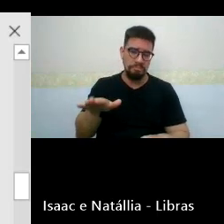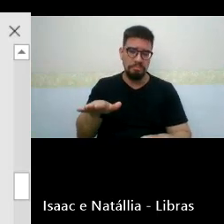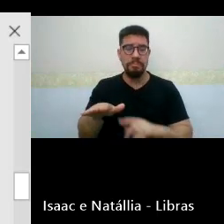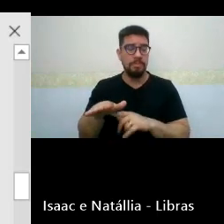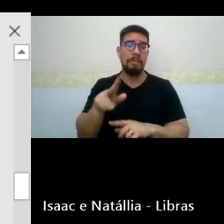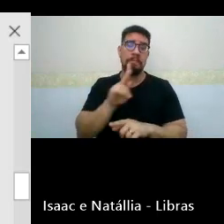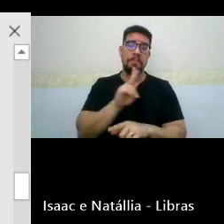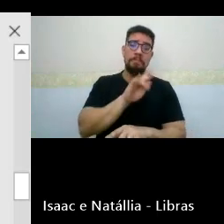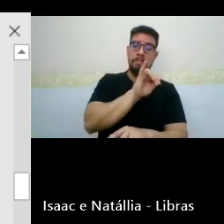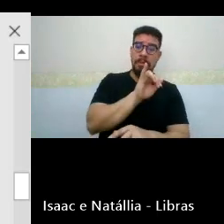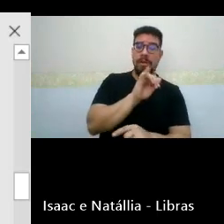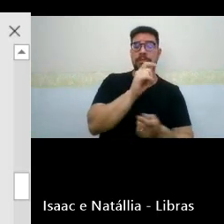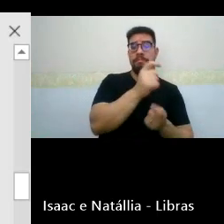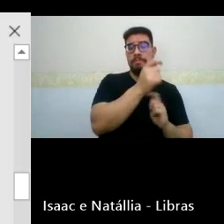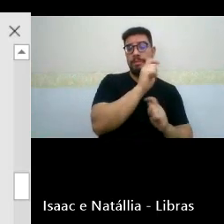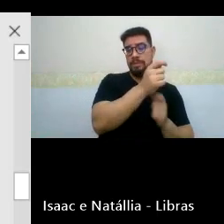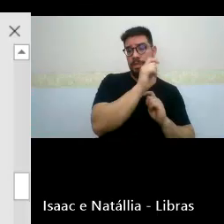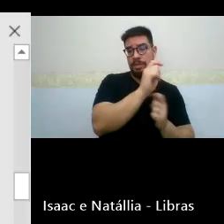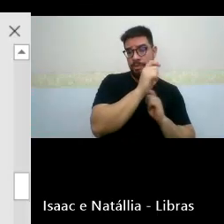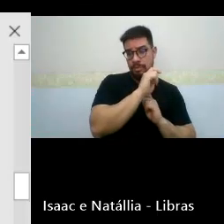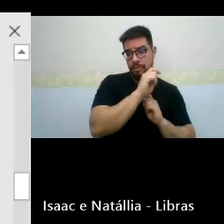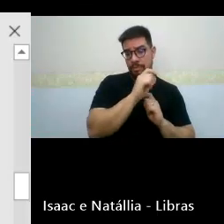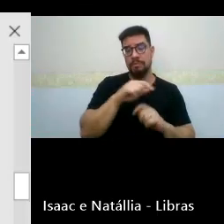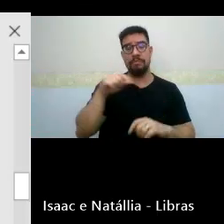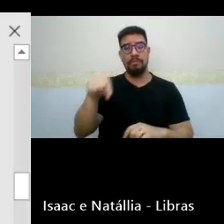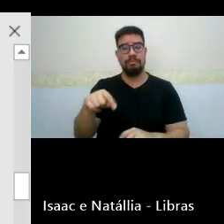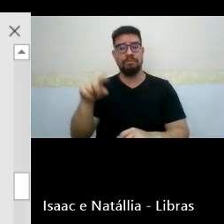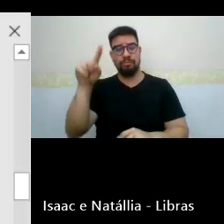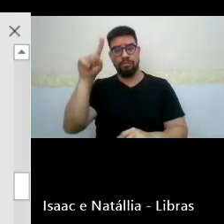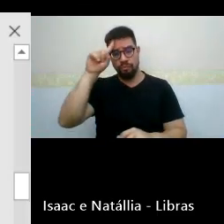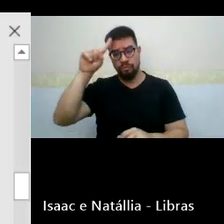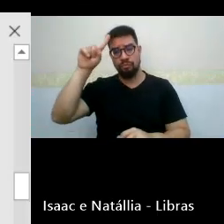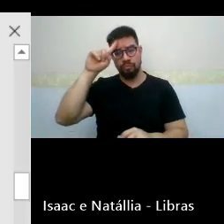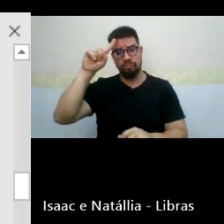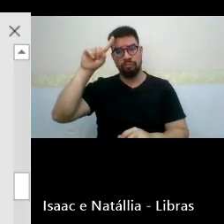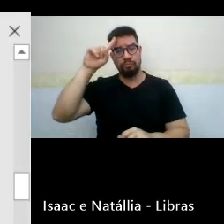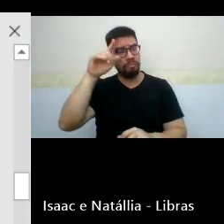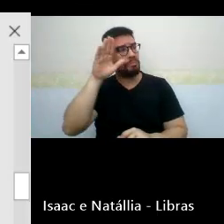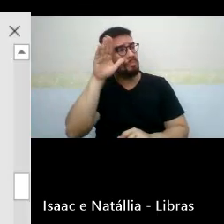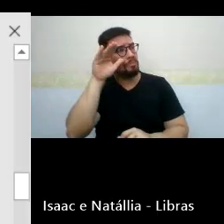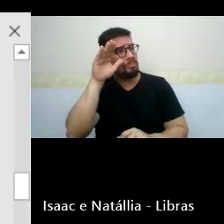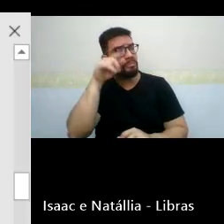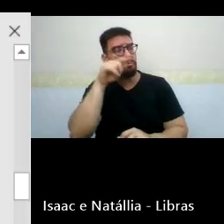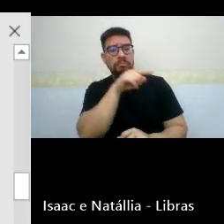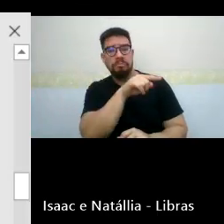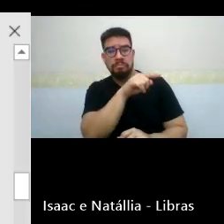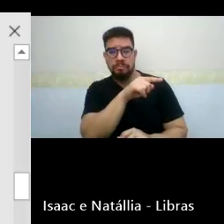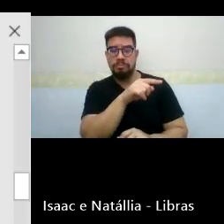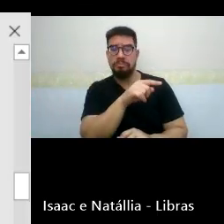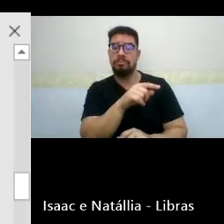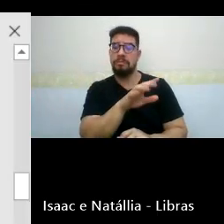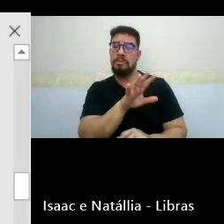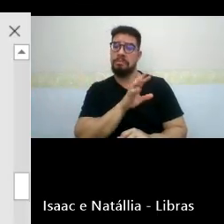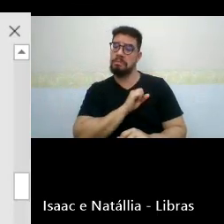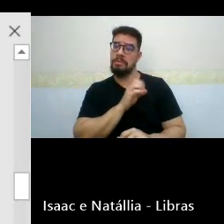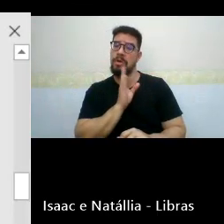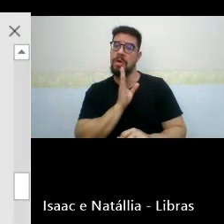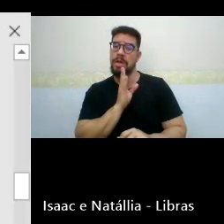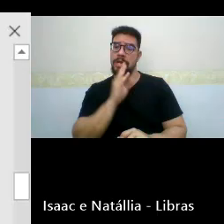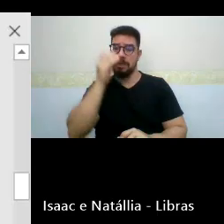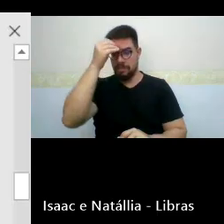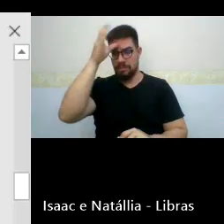diariamente com um conhecimento que a escola não ensina. Ela vai conhecer